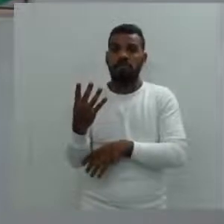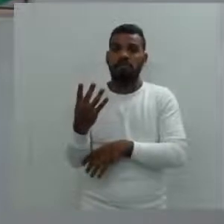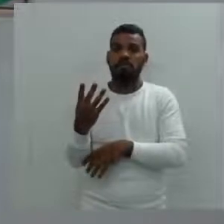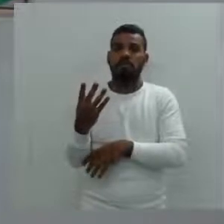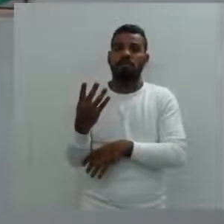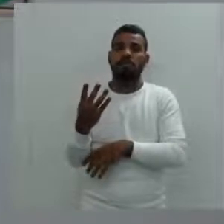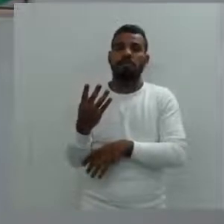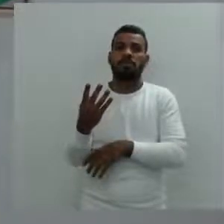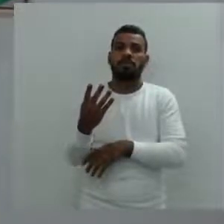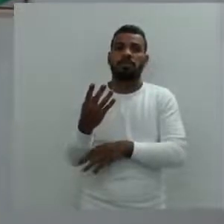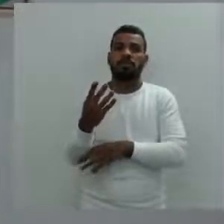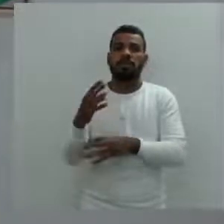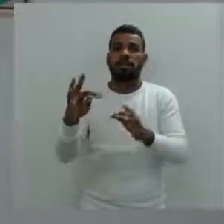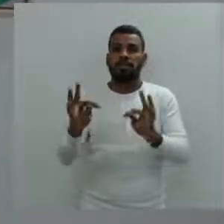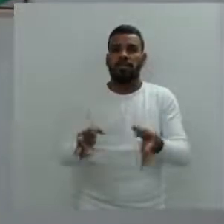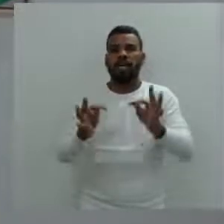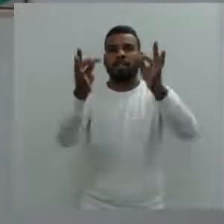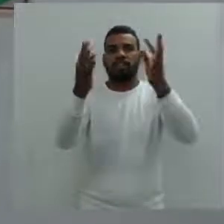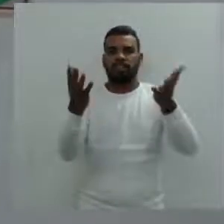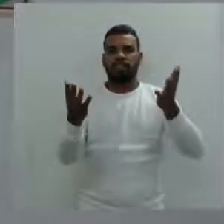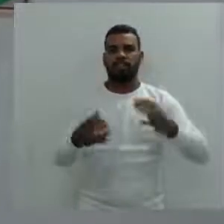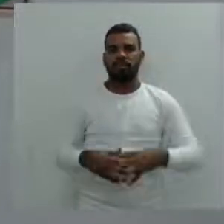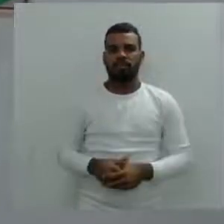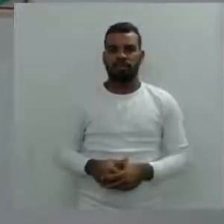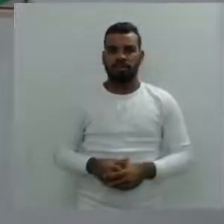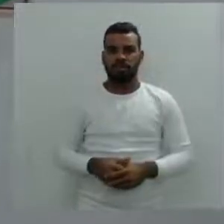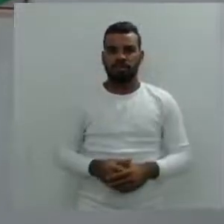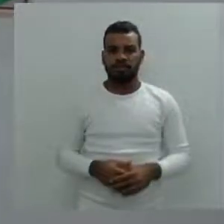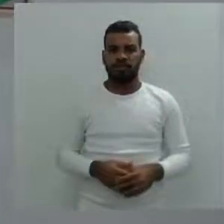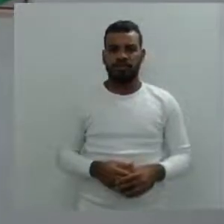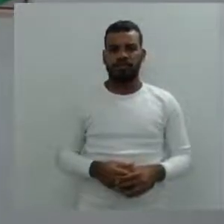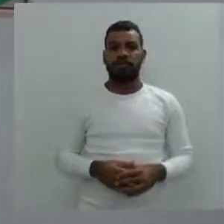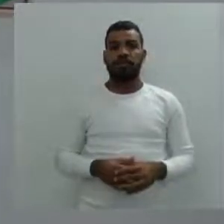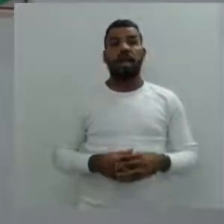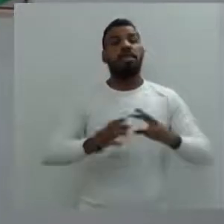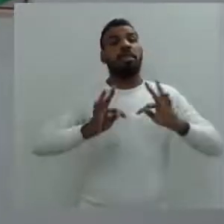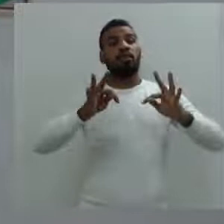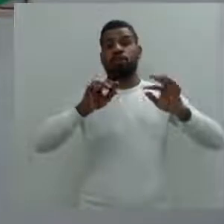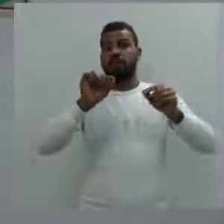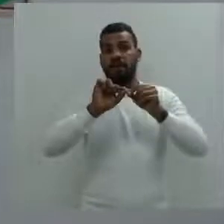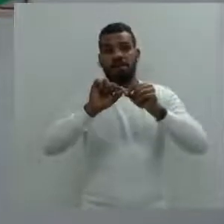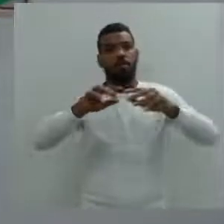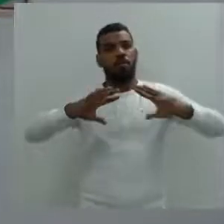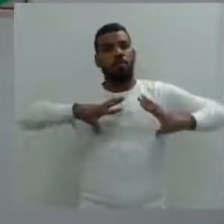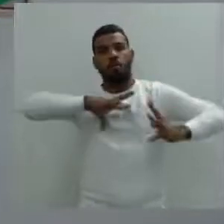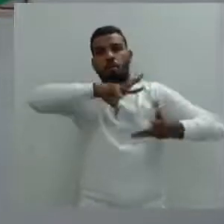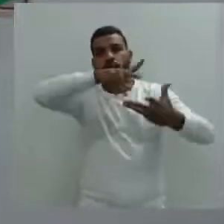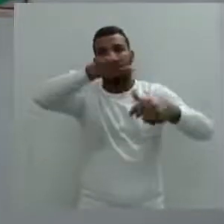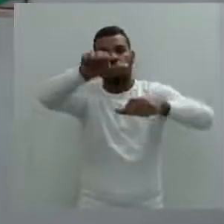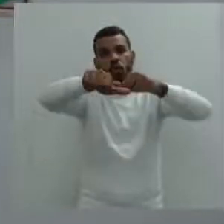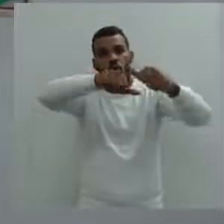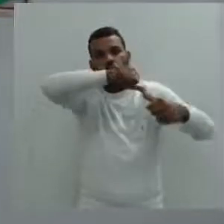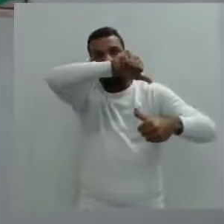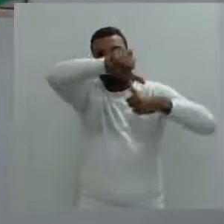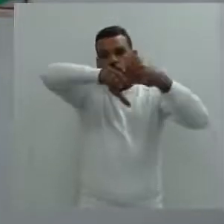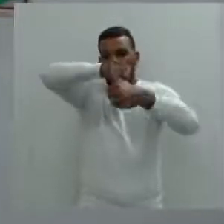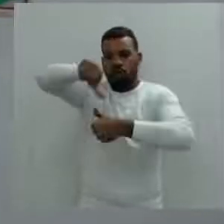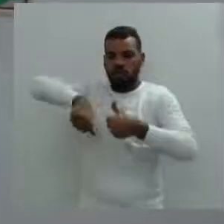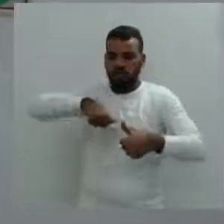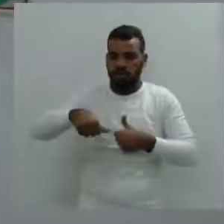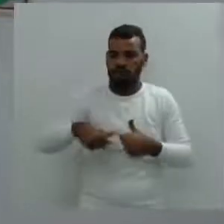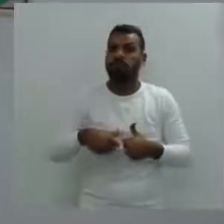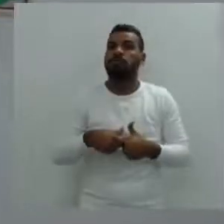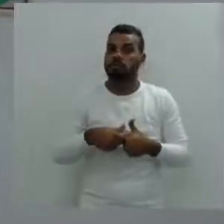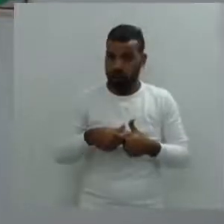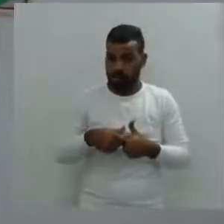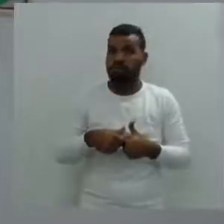é pura tecnologia, tá certo? É a tecnologia que está movendo o mundo. E vamos cada vez mais